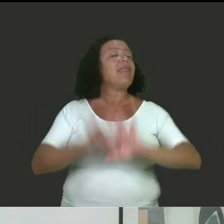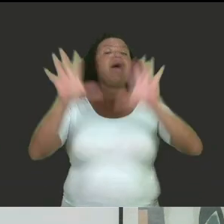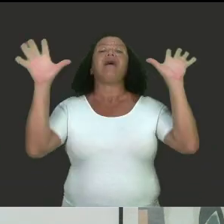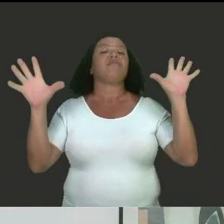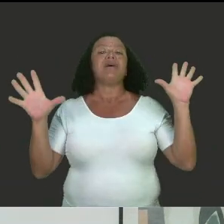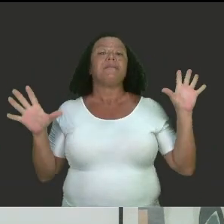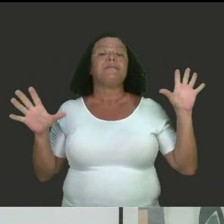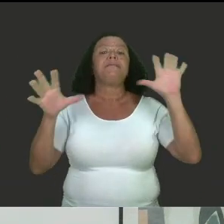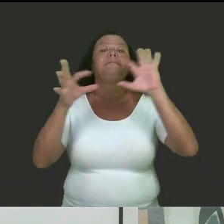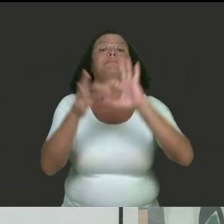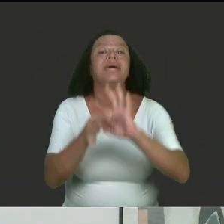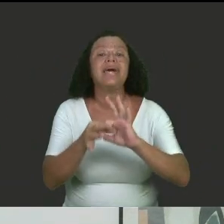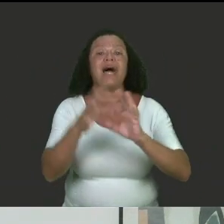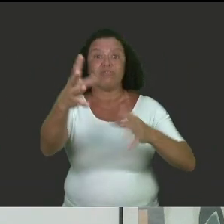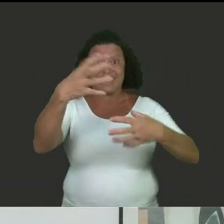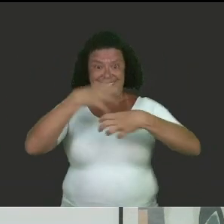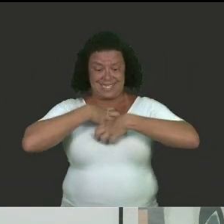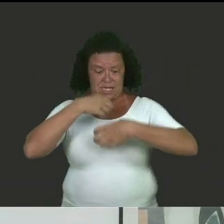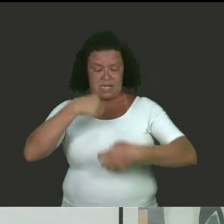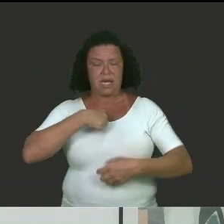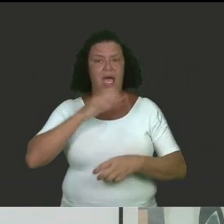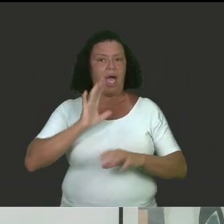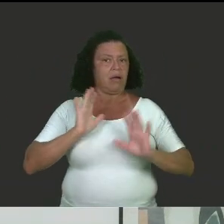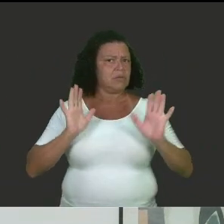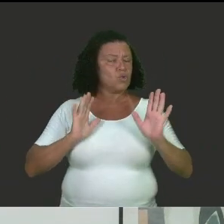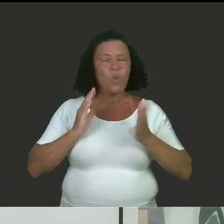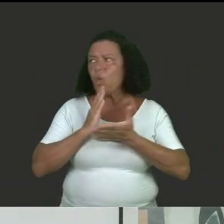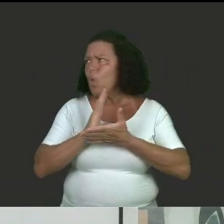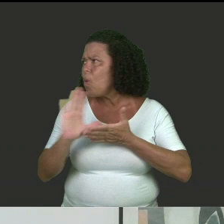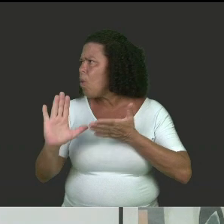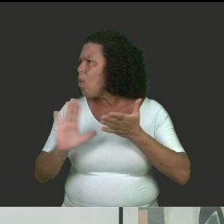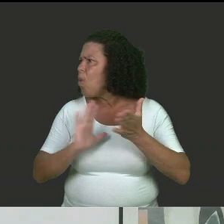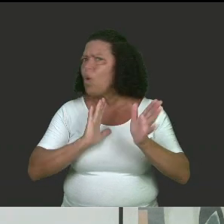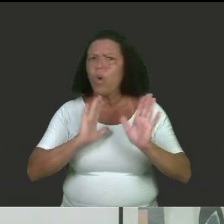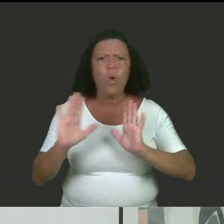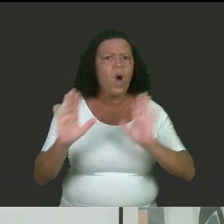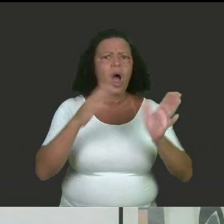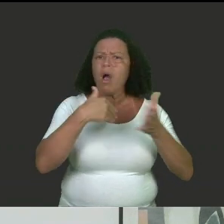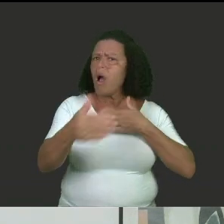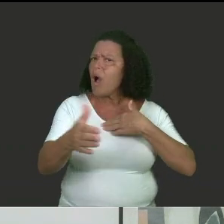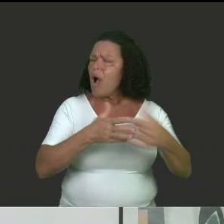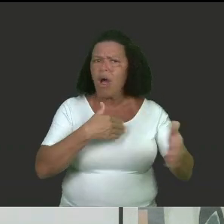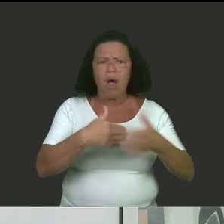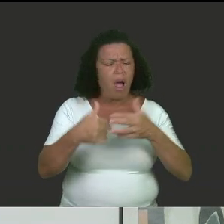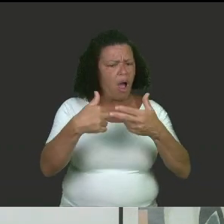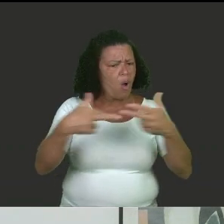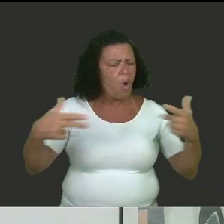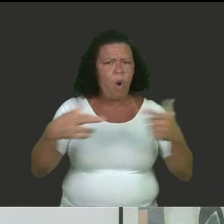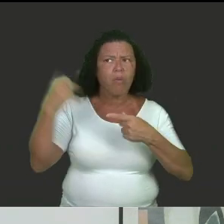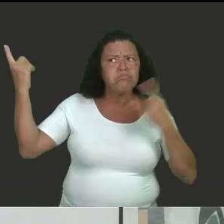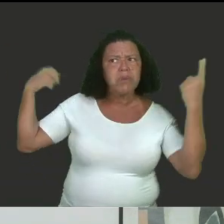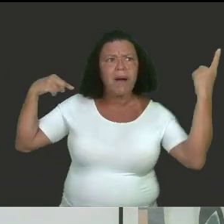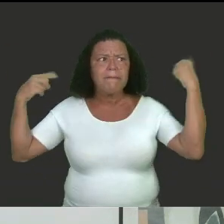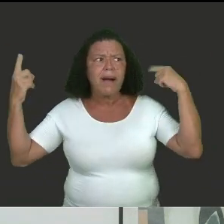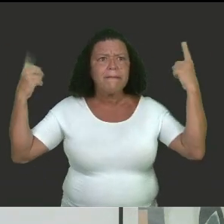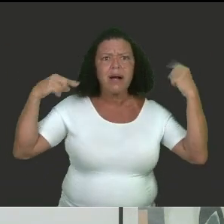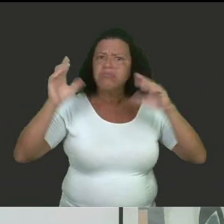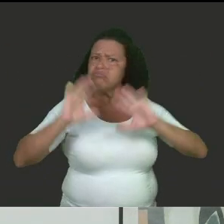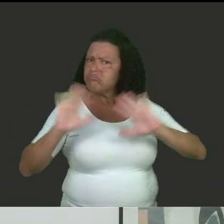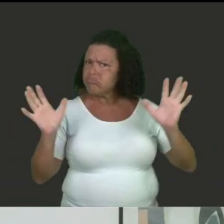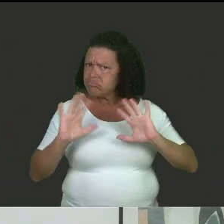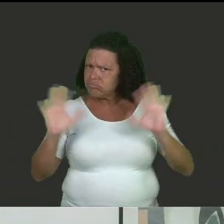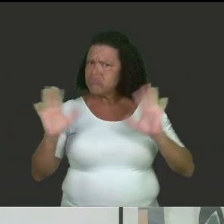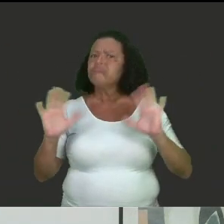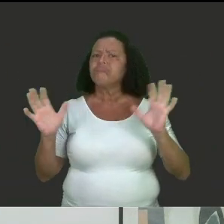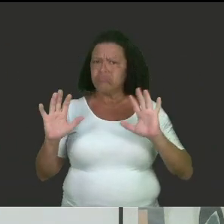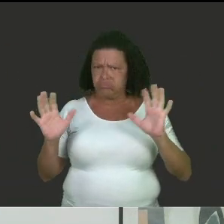ao seu sentimento, independente de você ter alguma subordinação ou alguma determinação